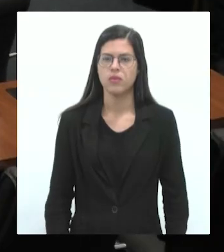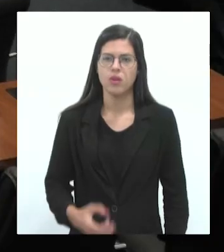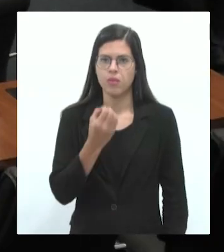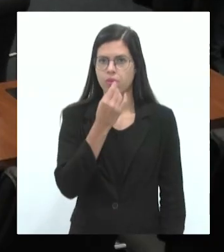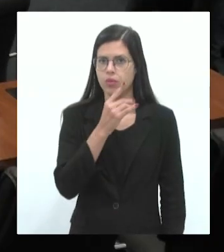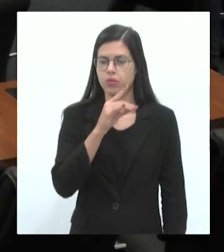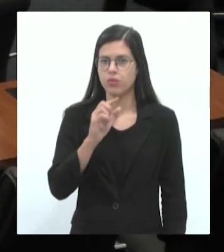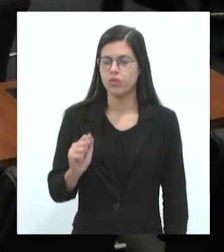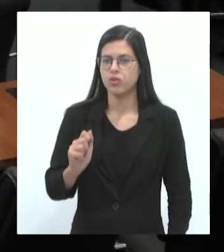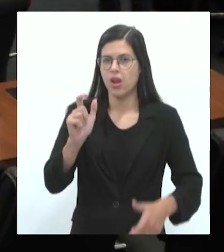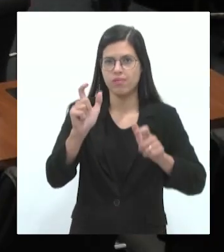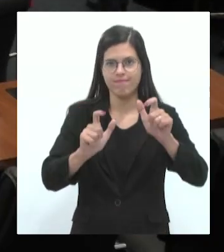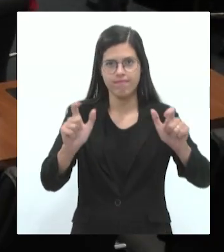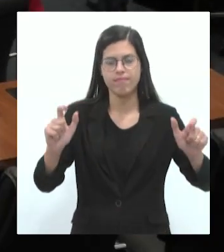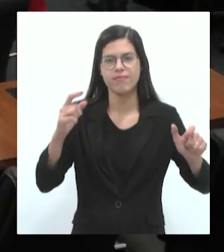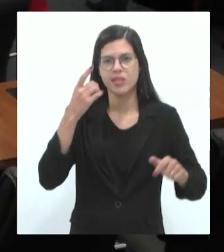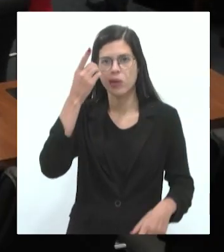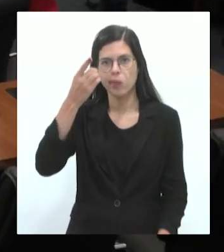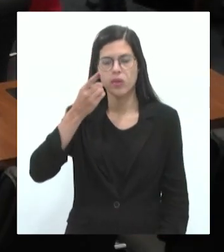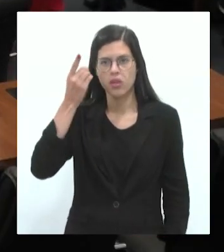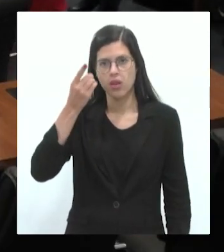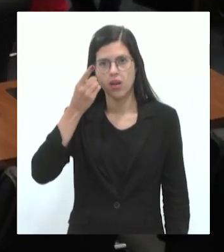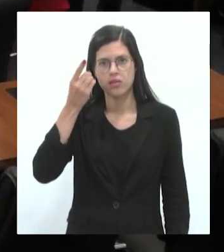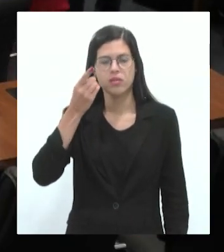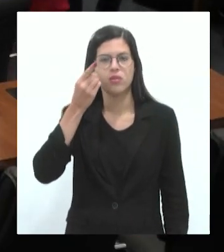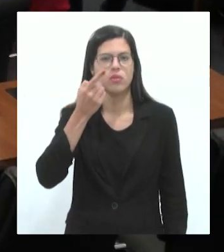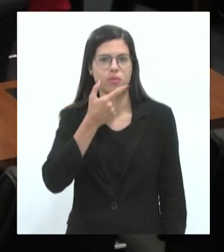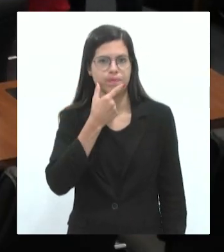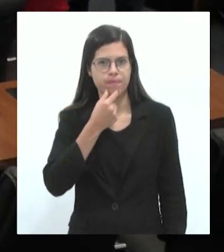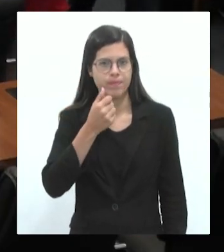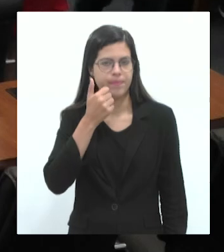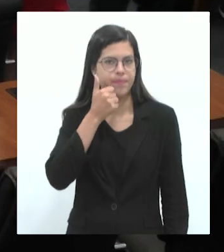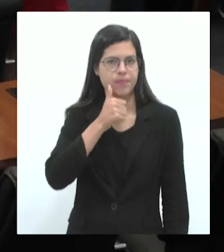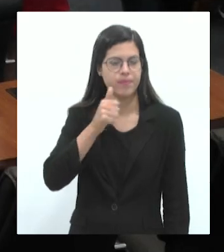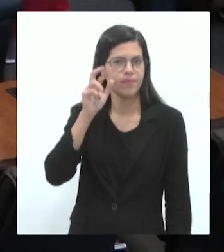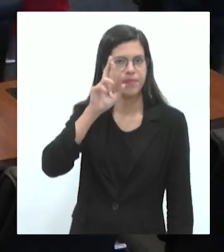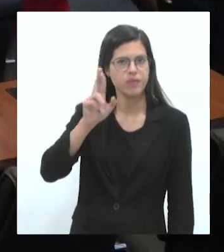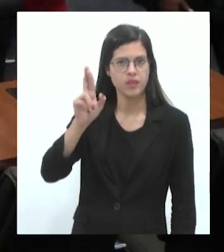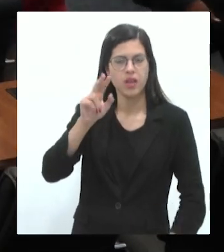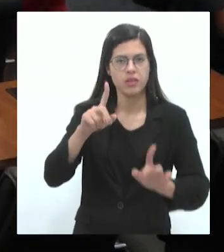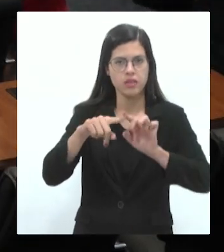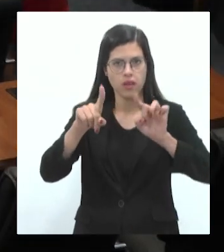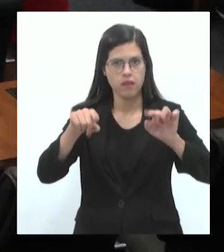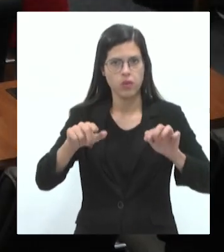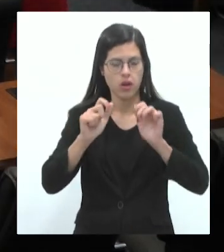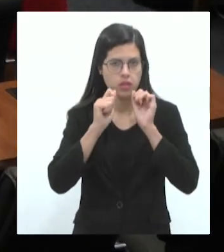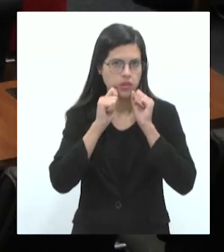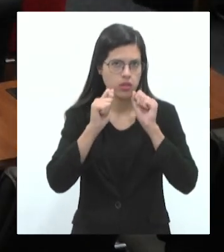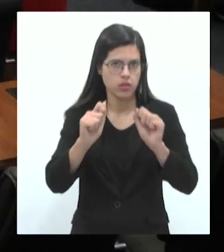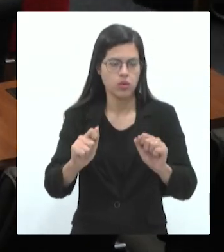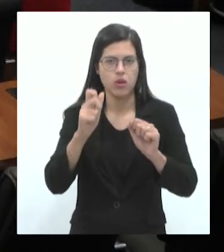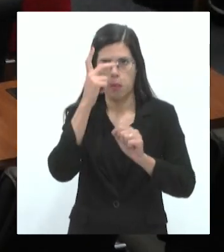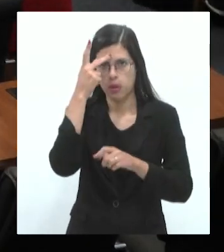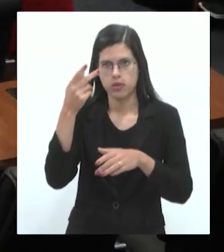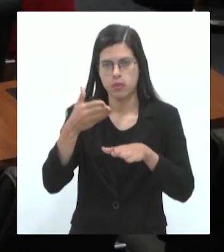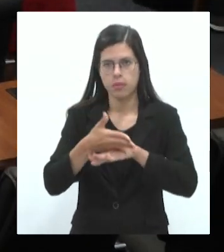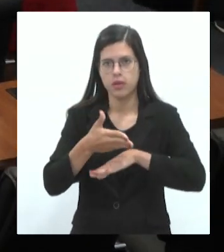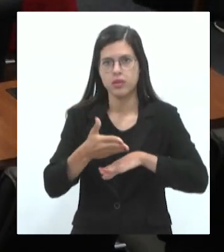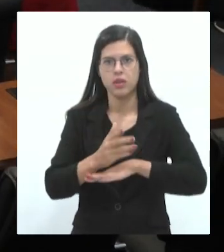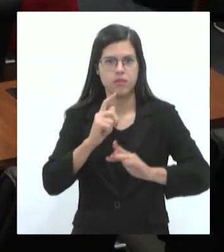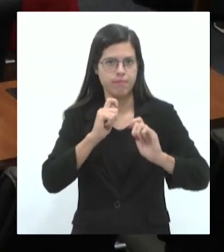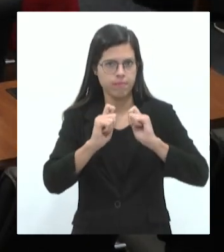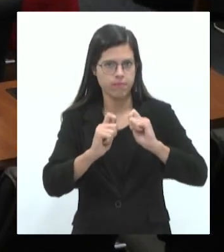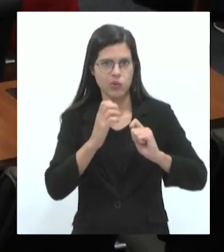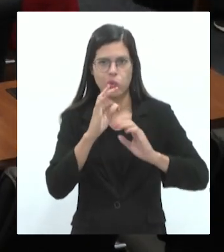Bom dia, senhoras e senhores deputados, deputadas, servidores, assessores, público presente, imprensa, sejam